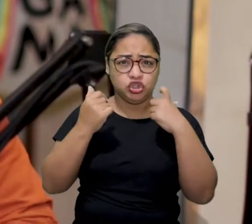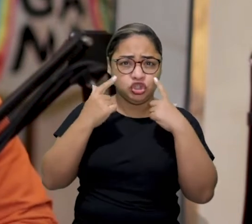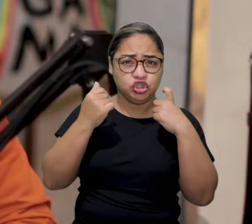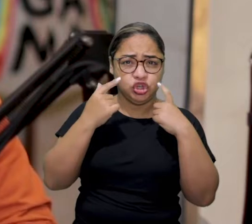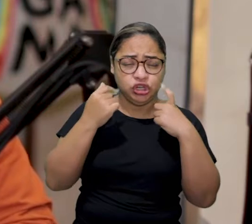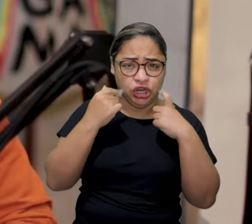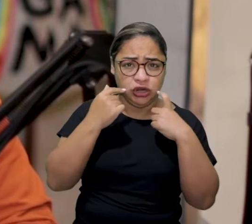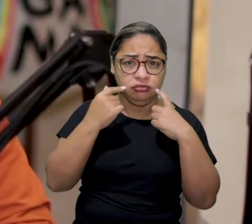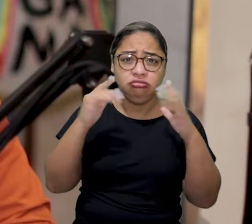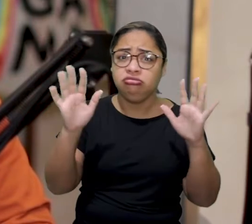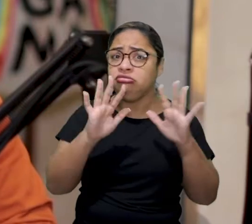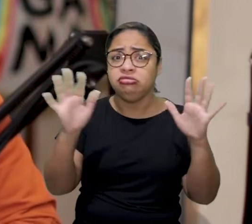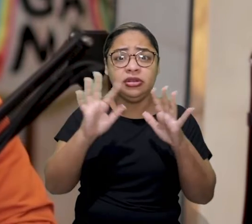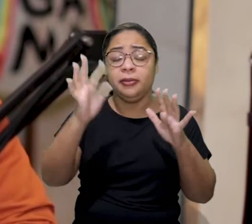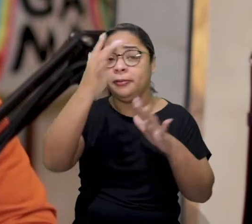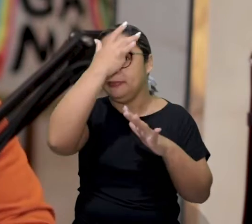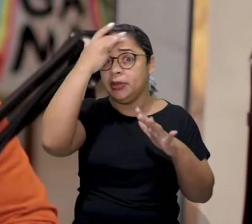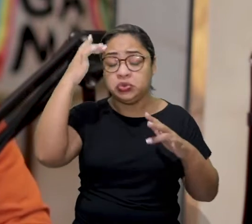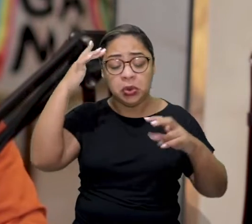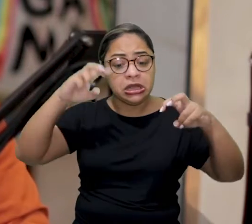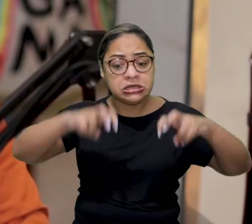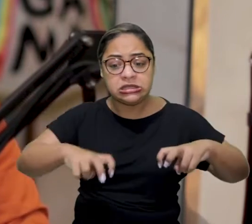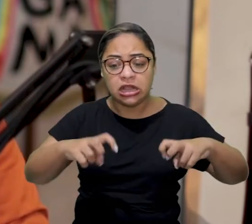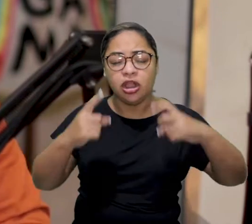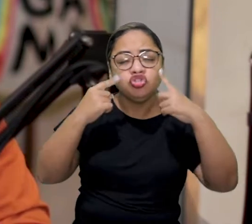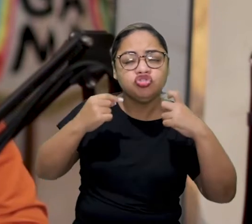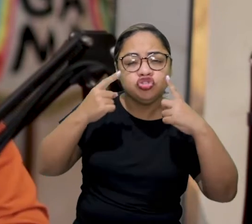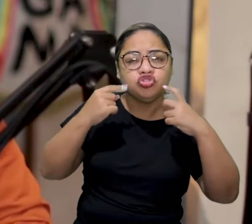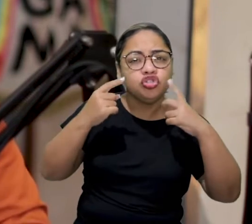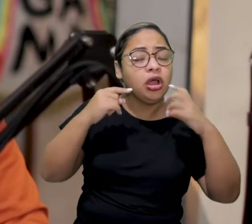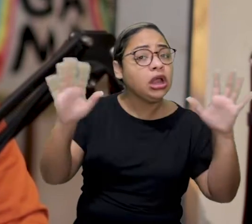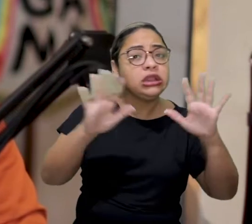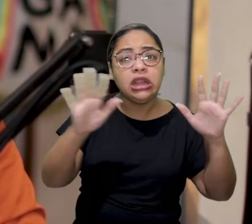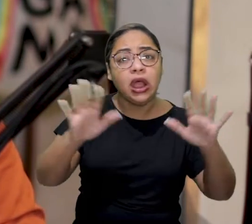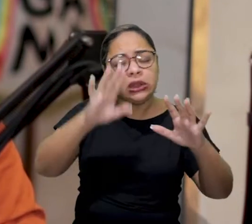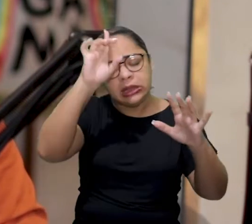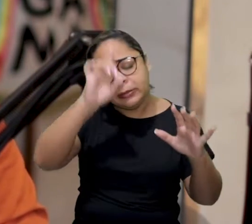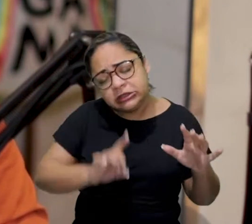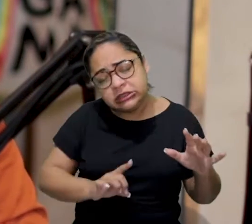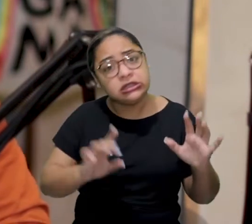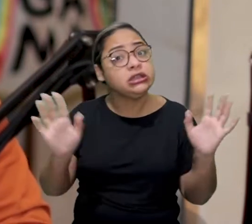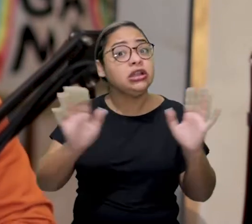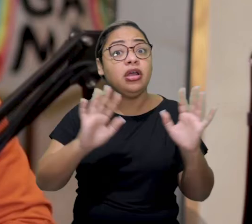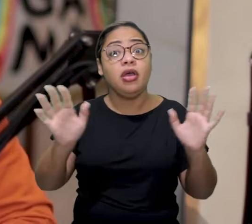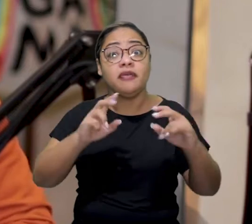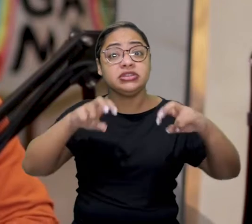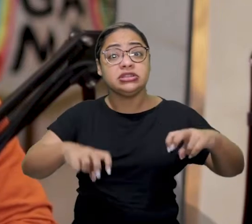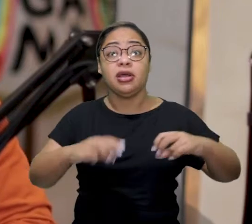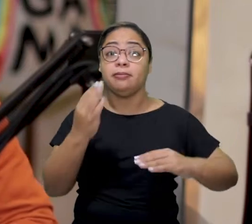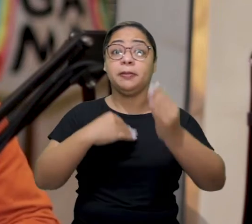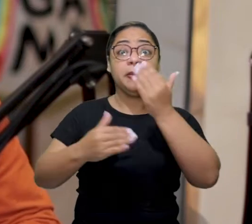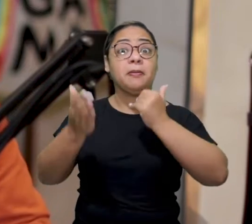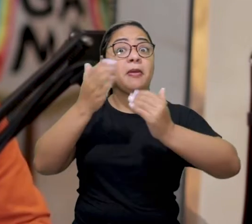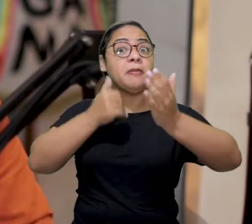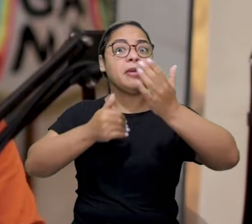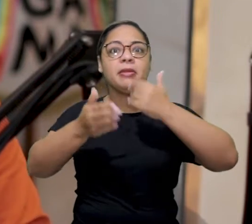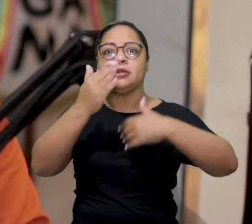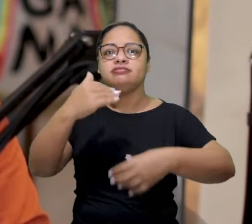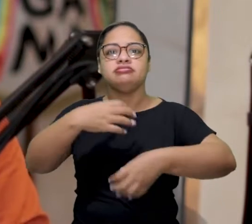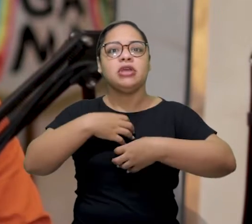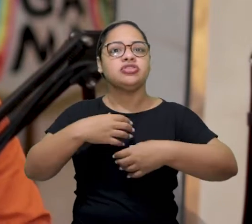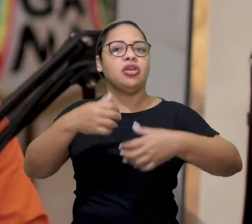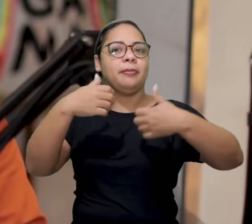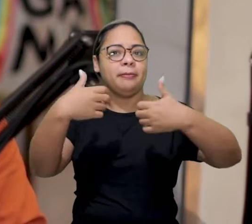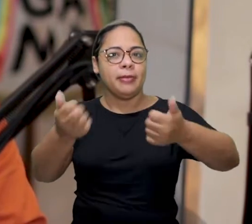independentemente de como a pessoa está Ela não vai para mesa para chorar ela não vai fazer você vai ficar depressiva Ela vai para quando você senta para comer ela tá muito